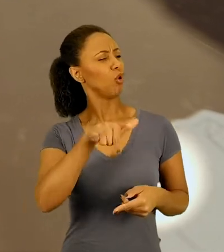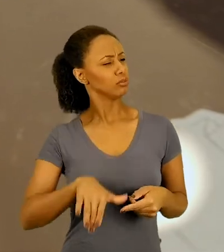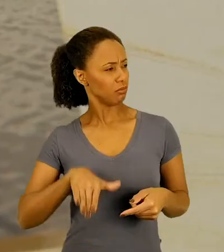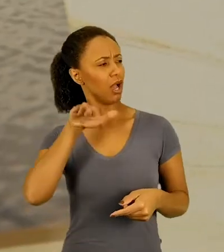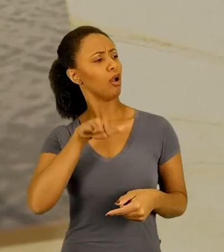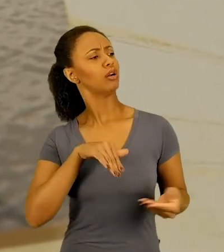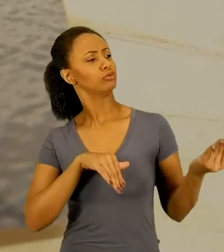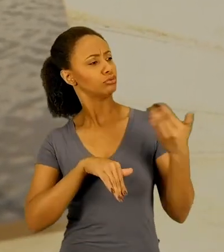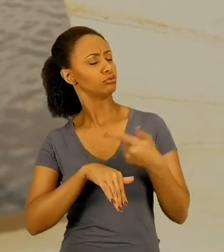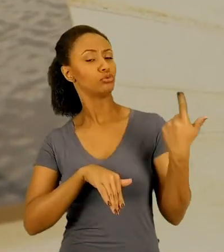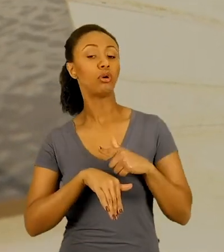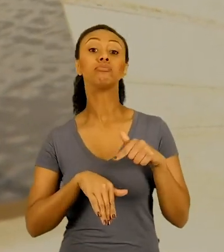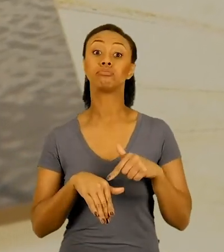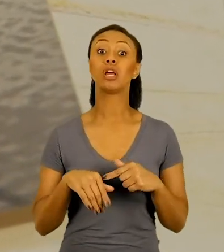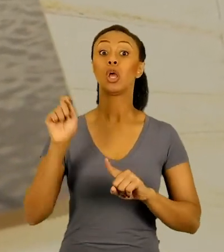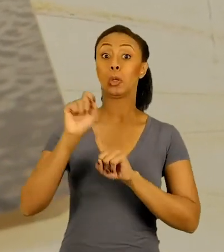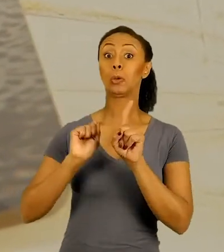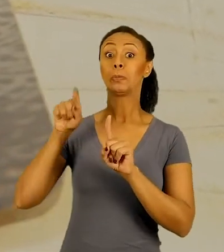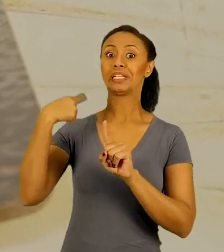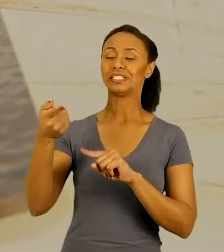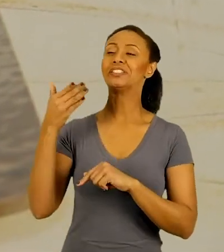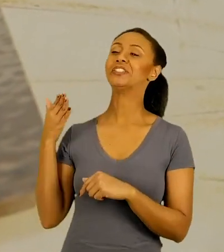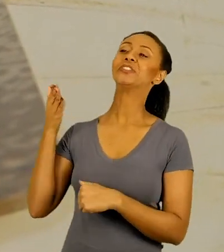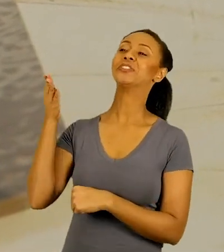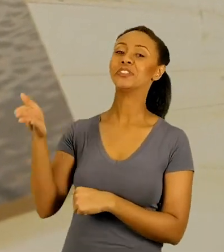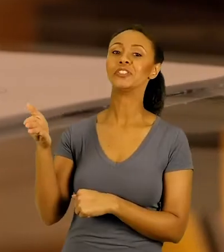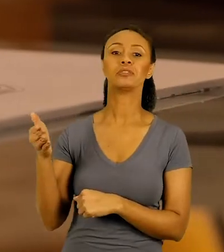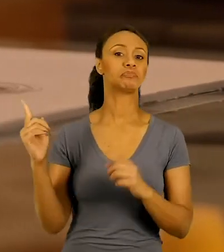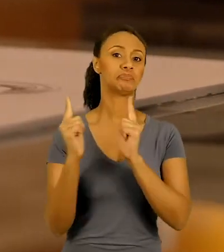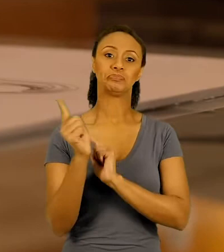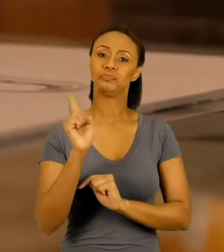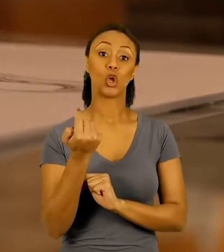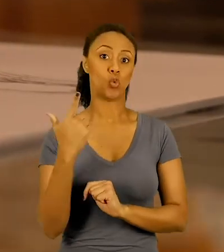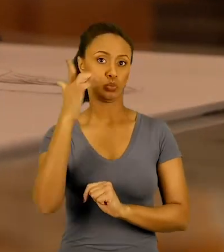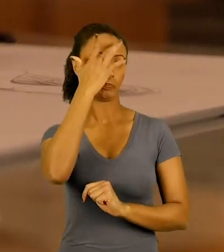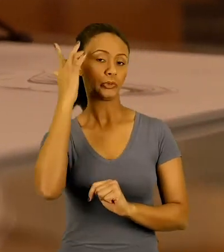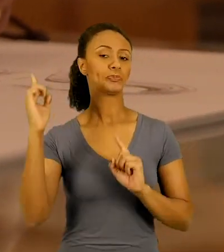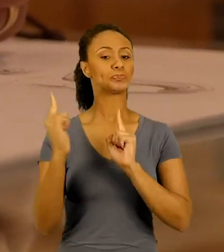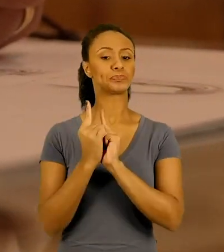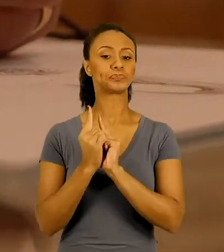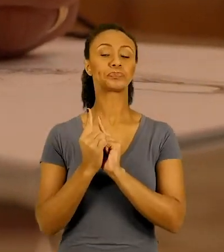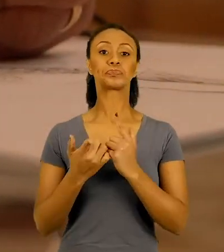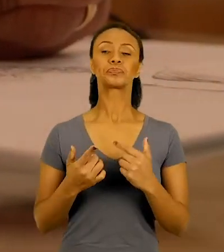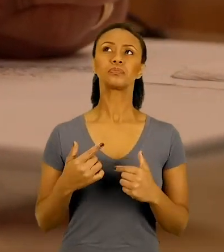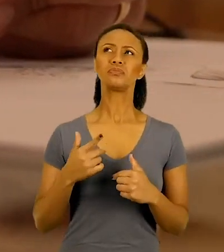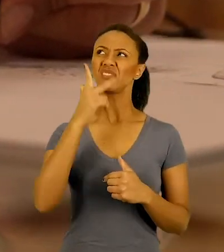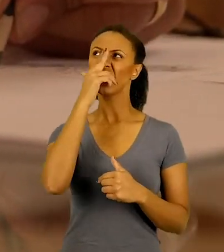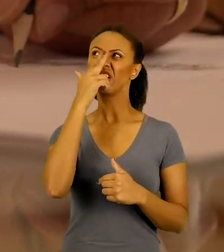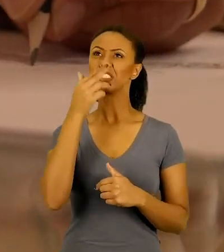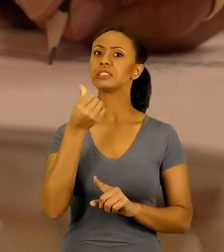maior. Aí eu fui, um mês depois, ele não me atendeu, foi outra pessoa. E nisso passou, eu acho